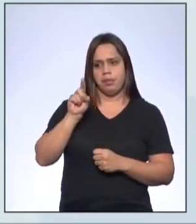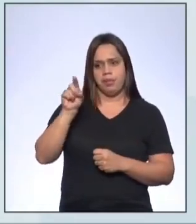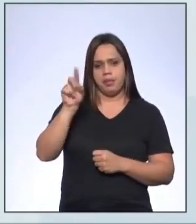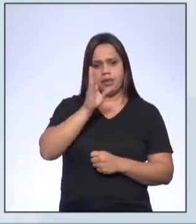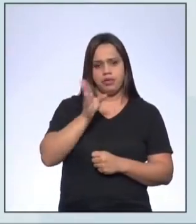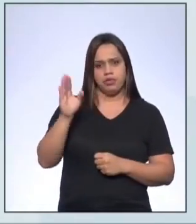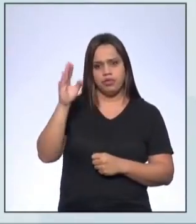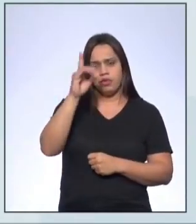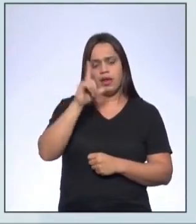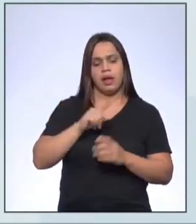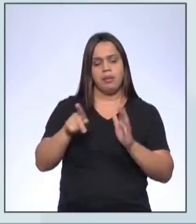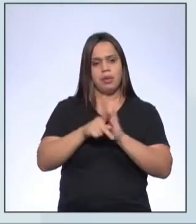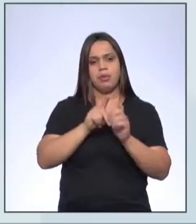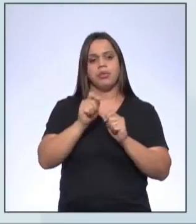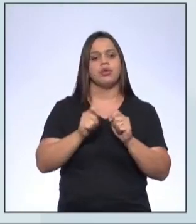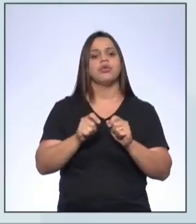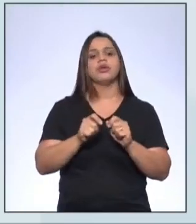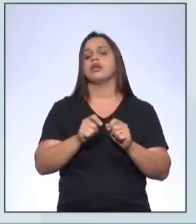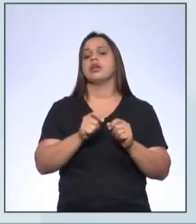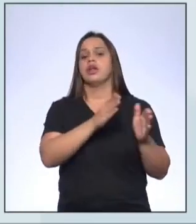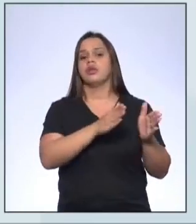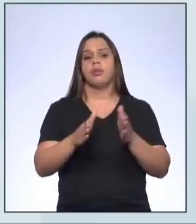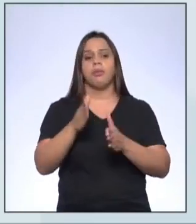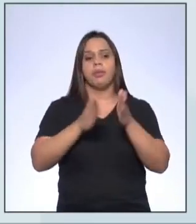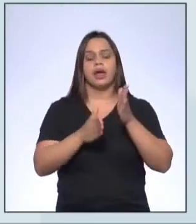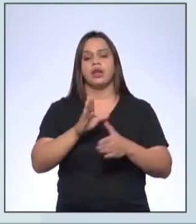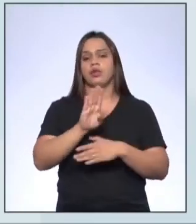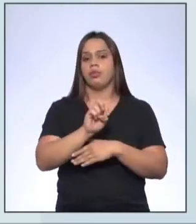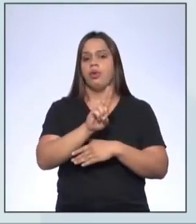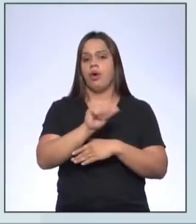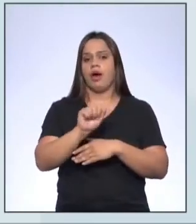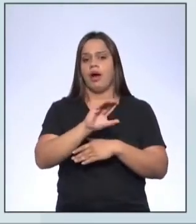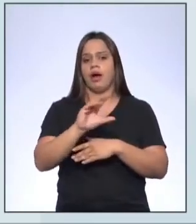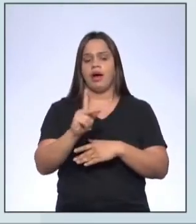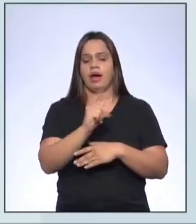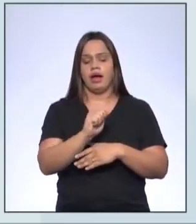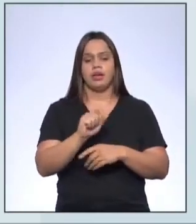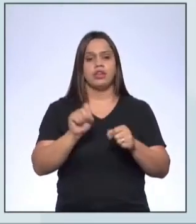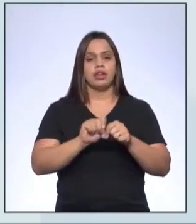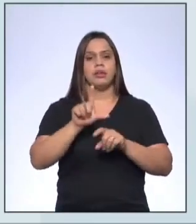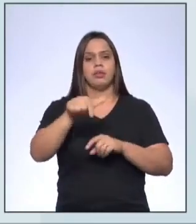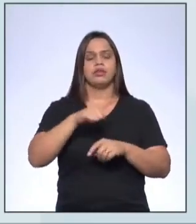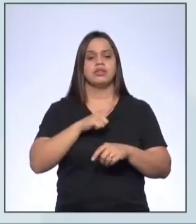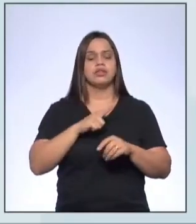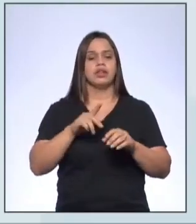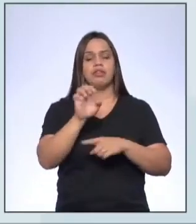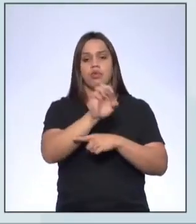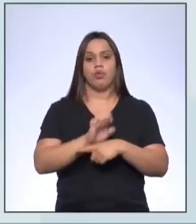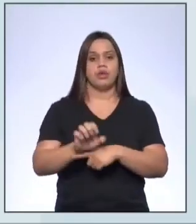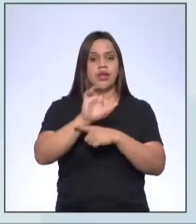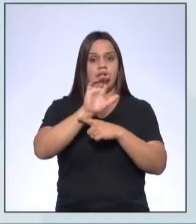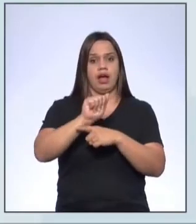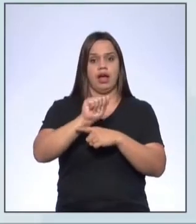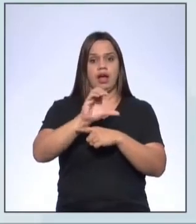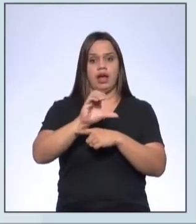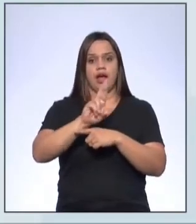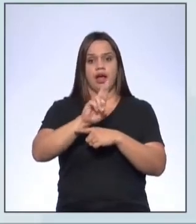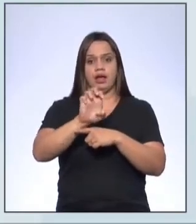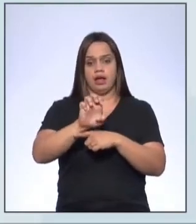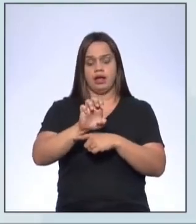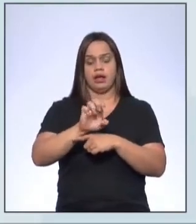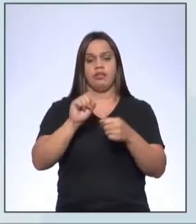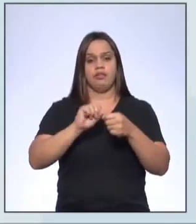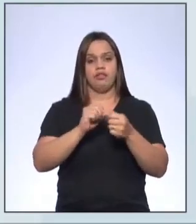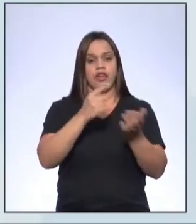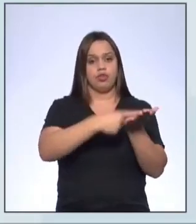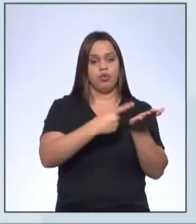ciclo da borracha, né, foi na região norte, né, trouxe até um estado, depois o Acre, né, que foi, né, feito um acordo entre